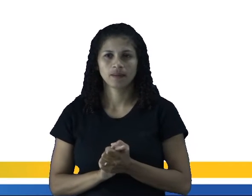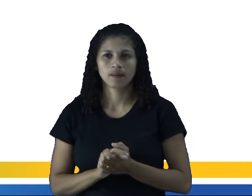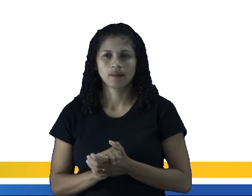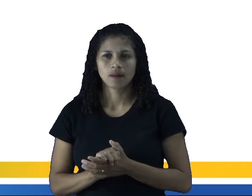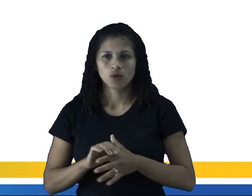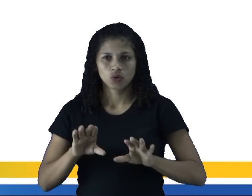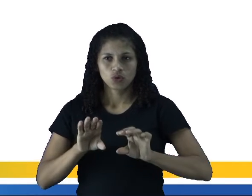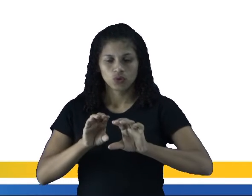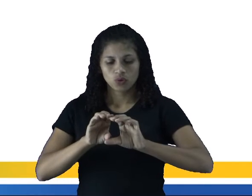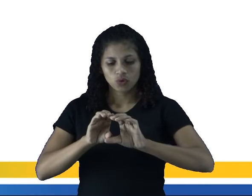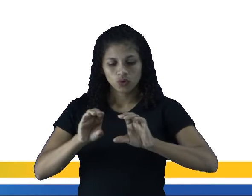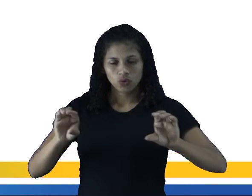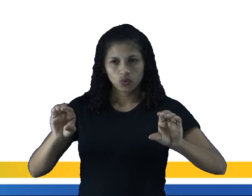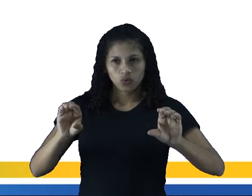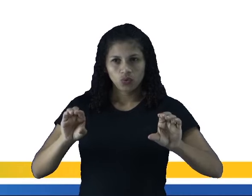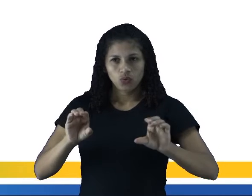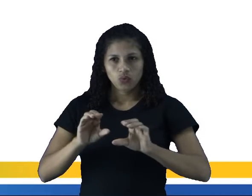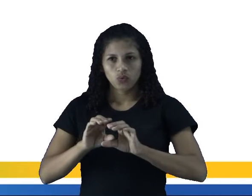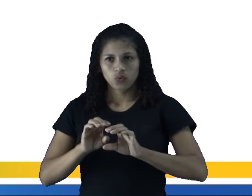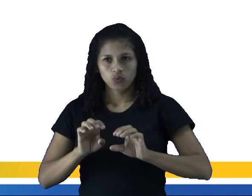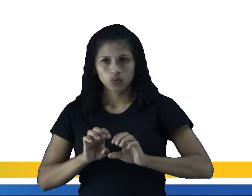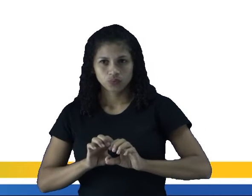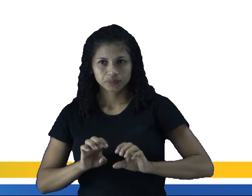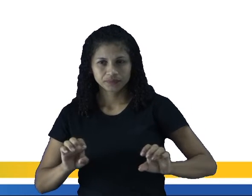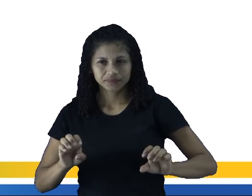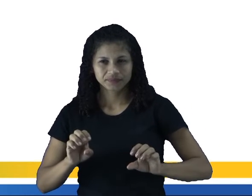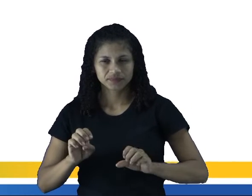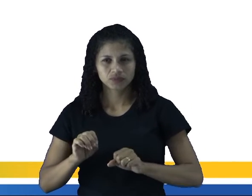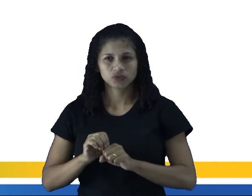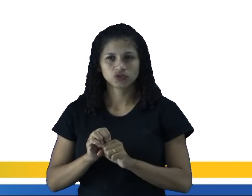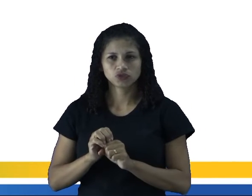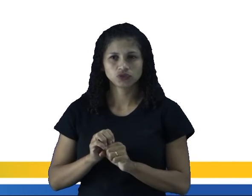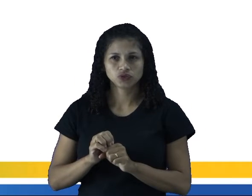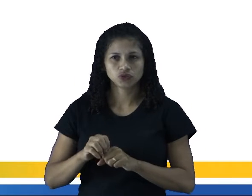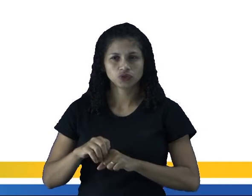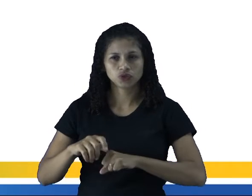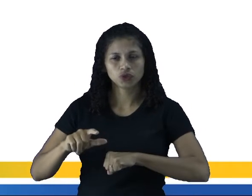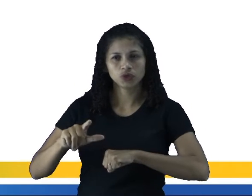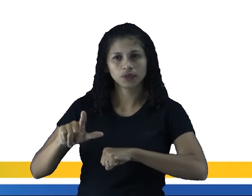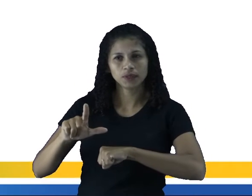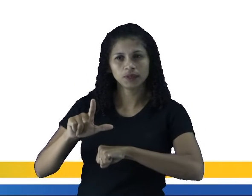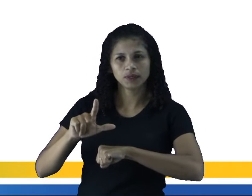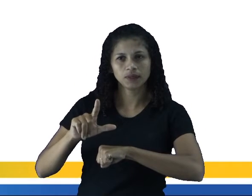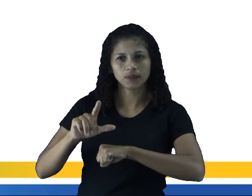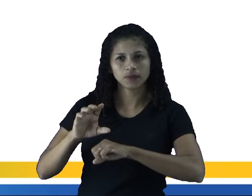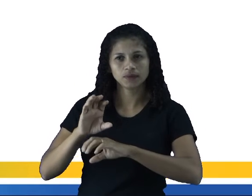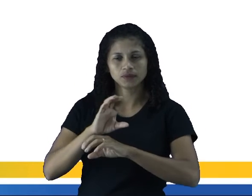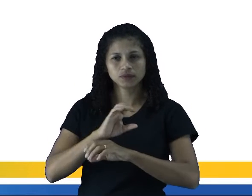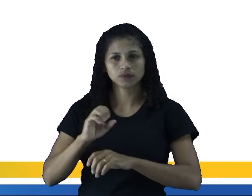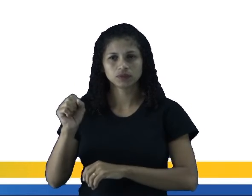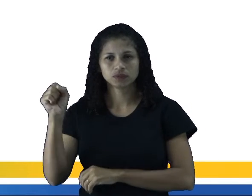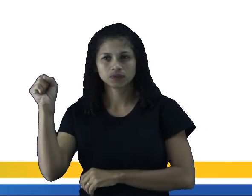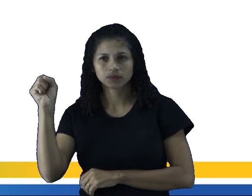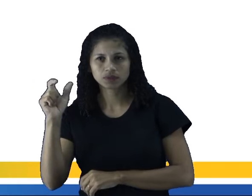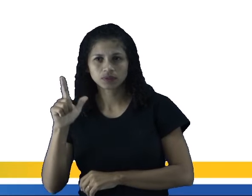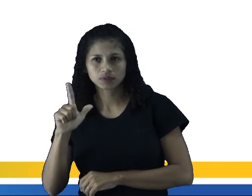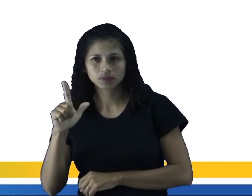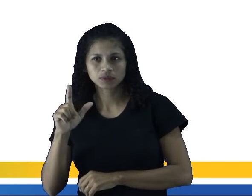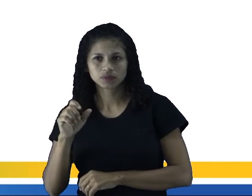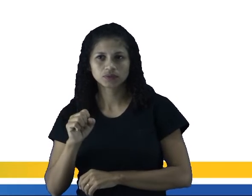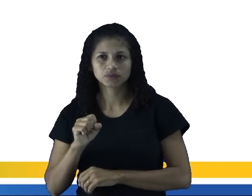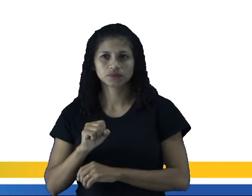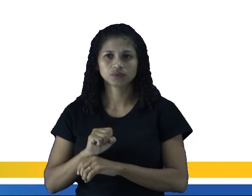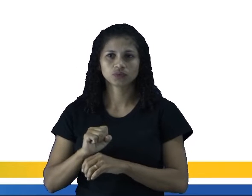externa aqui da tabela periódica, né, elas fazem ali parte do 6º e do 7º período da família 3B, e elas